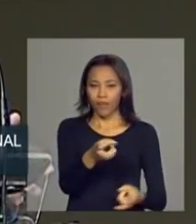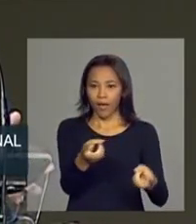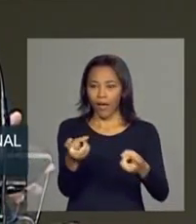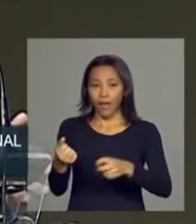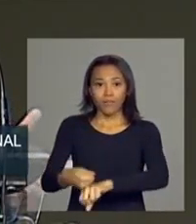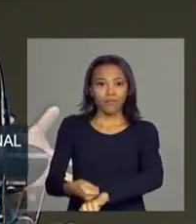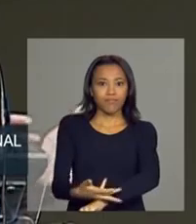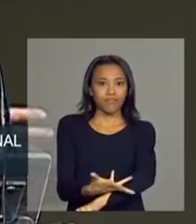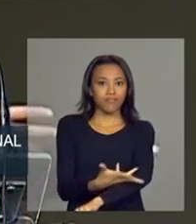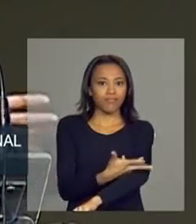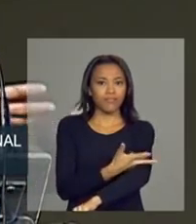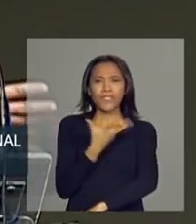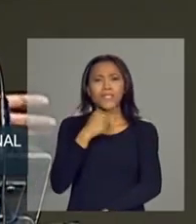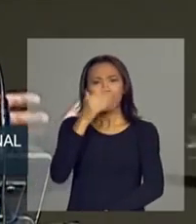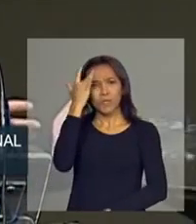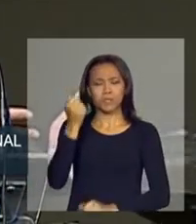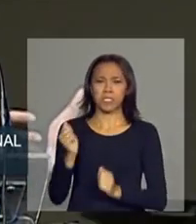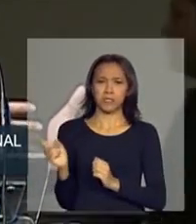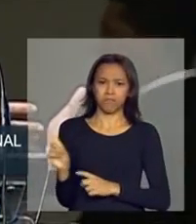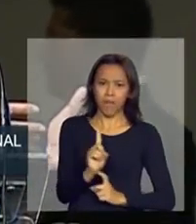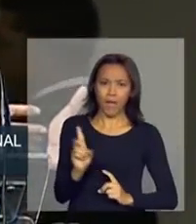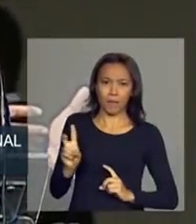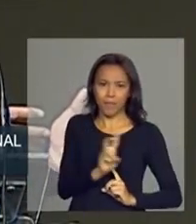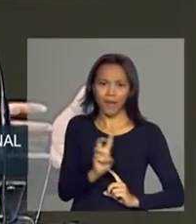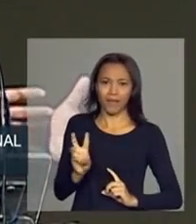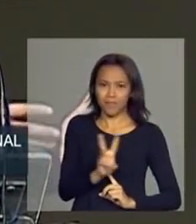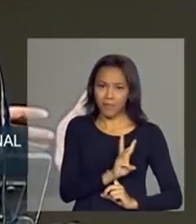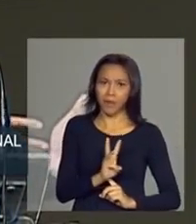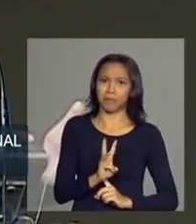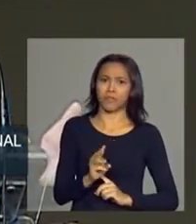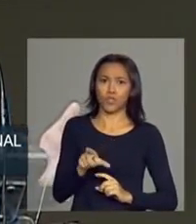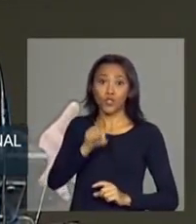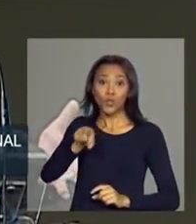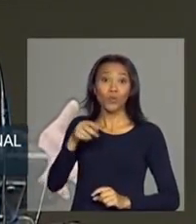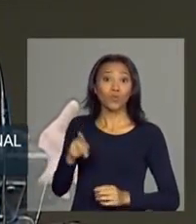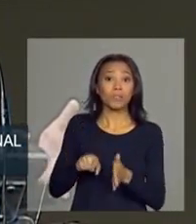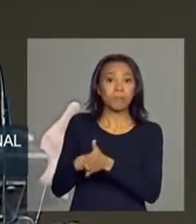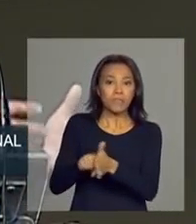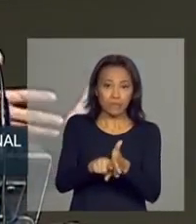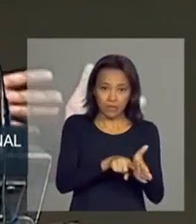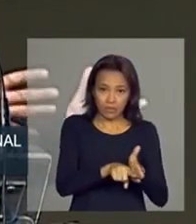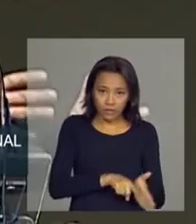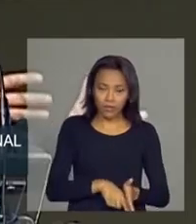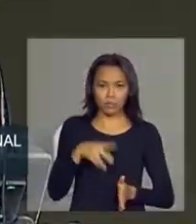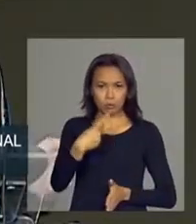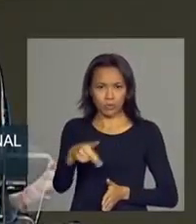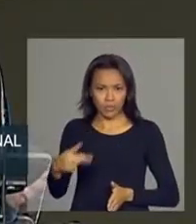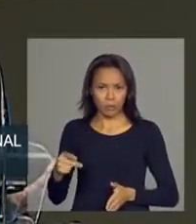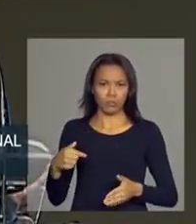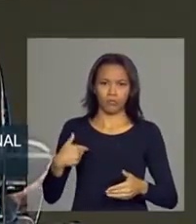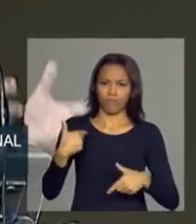É por isso que eu estou aqui com muita alegria,